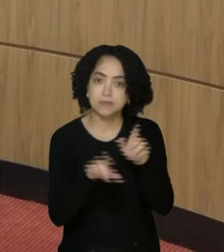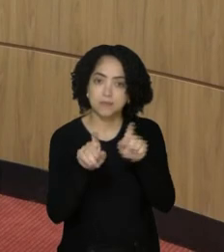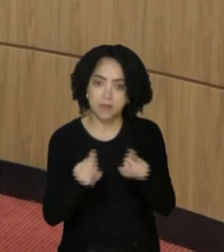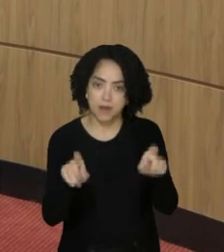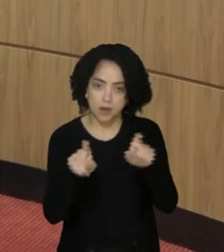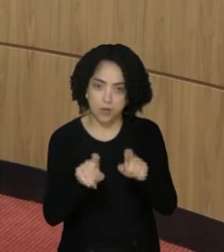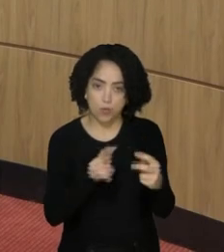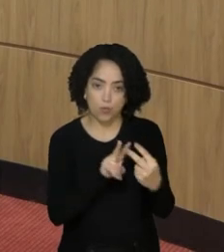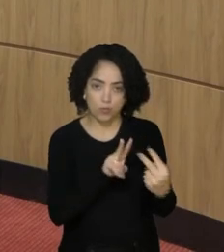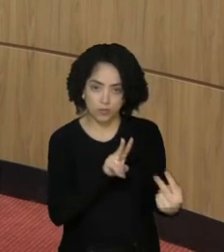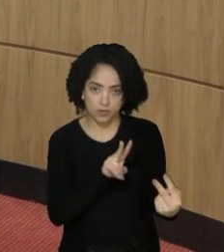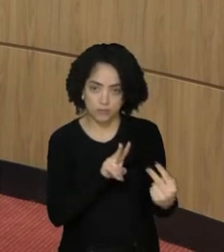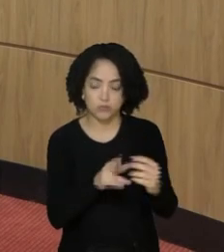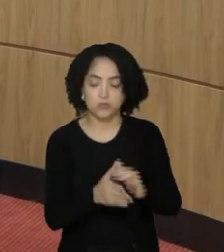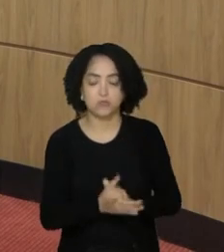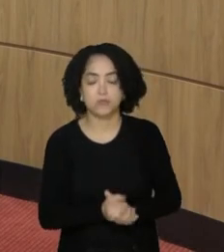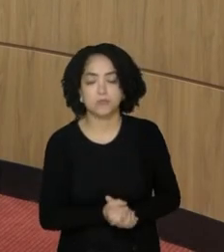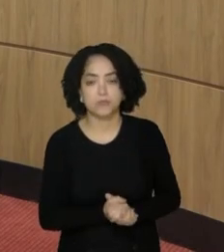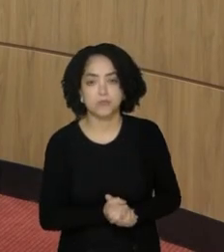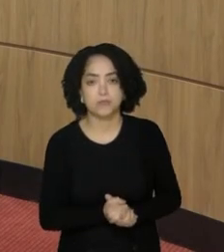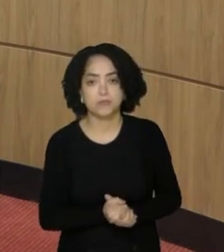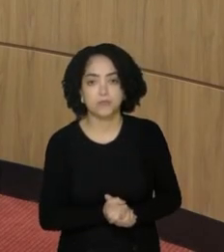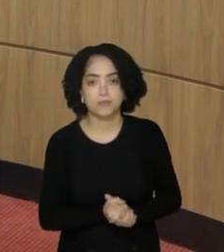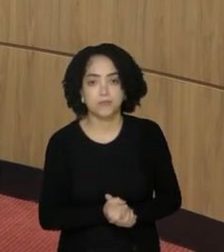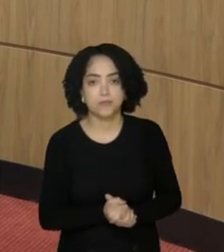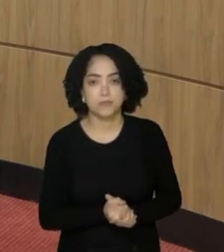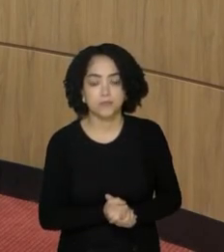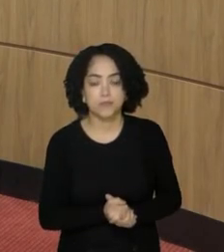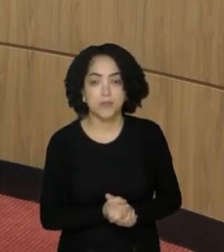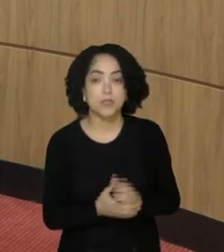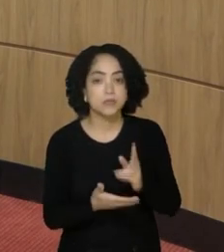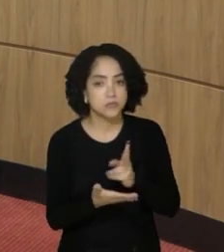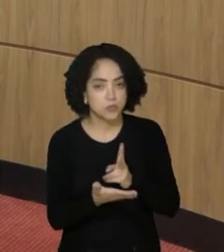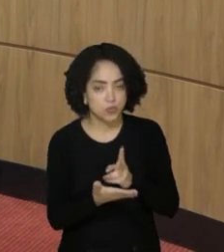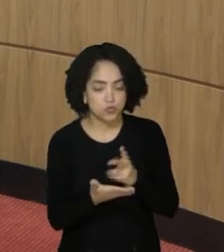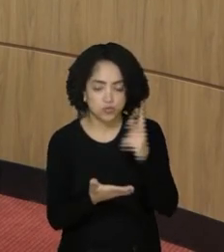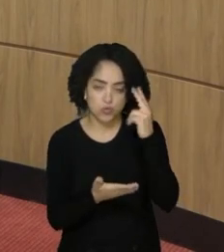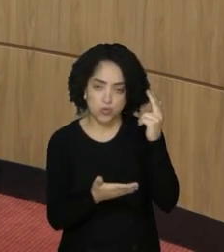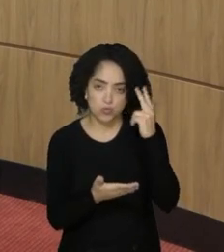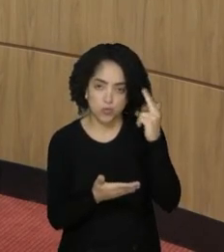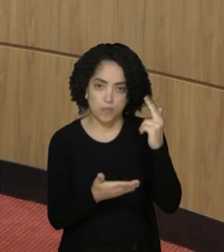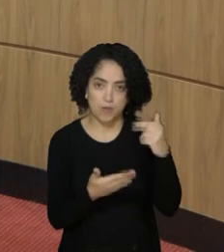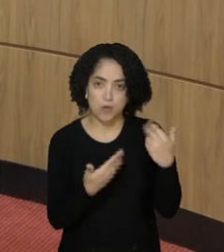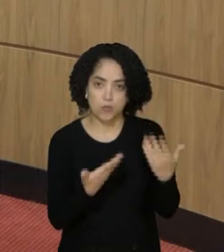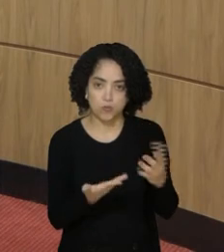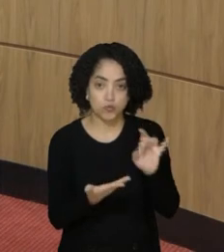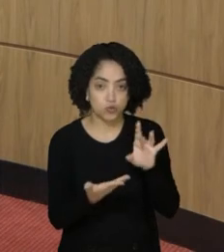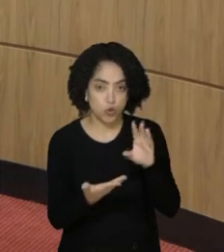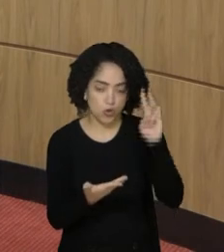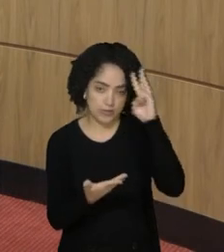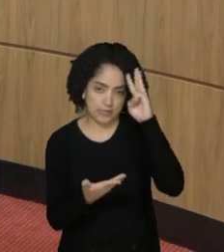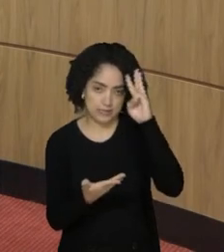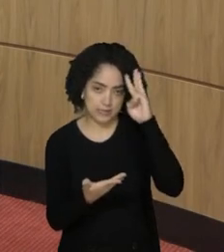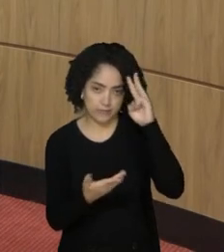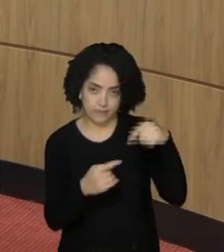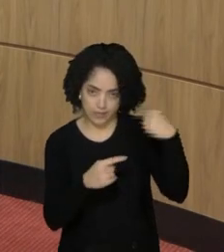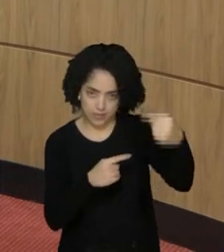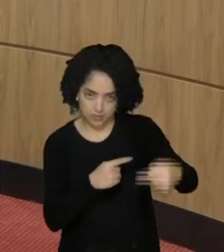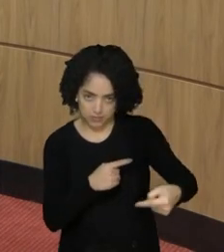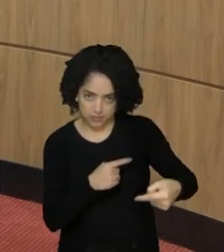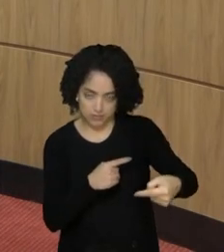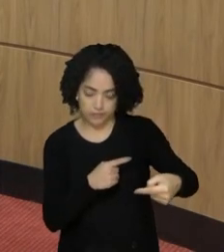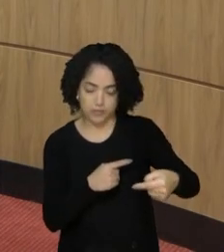vídeo por vídeo e assim continua normal a sessão somente esta sessão de terça-feira que vem